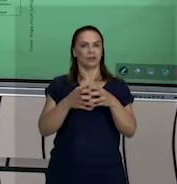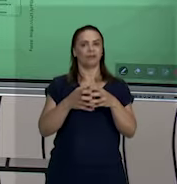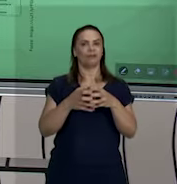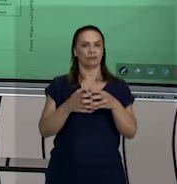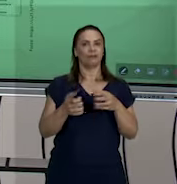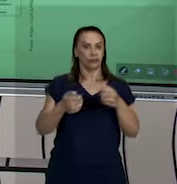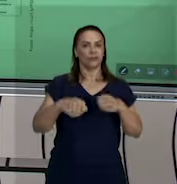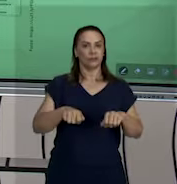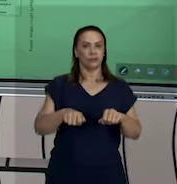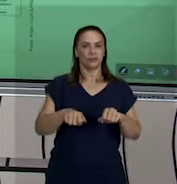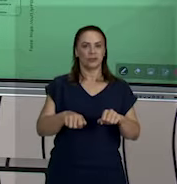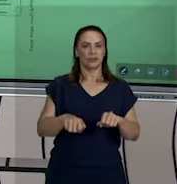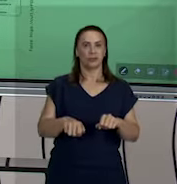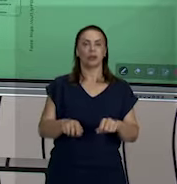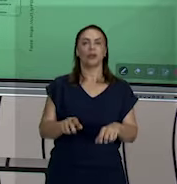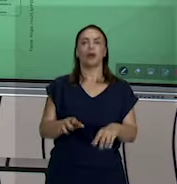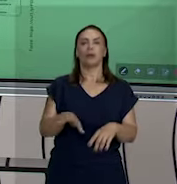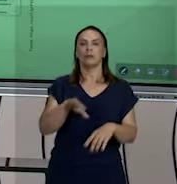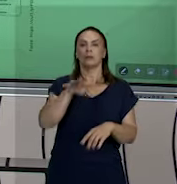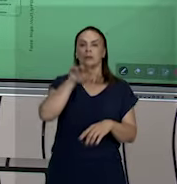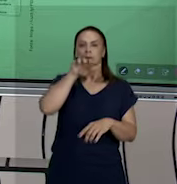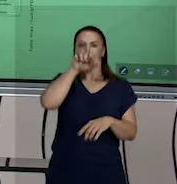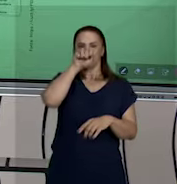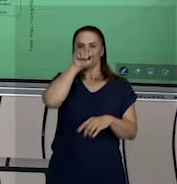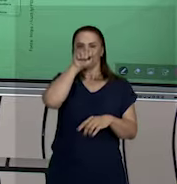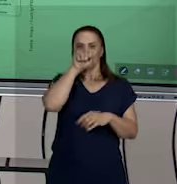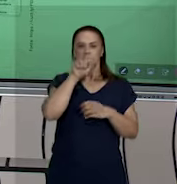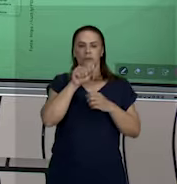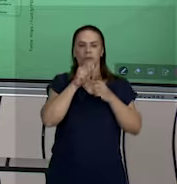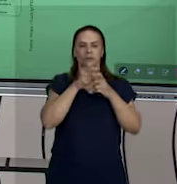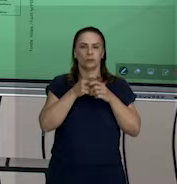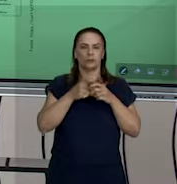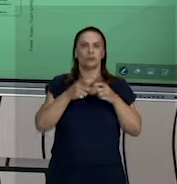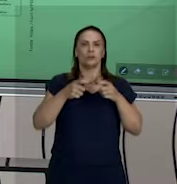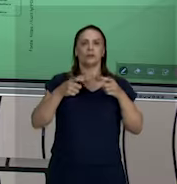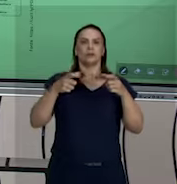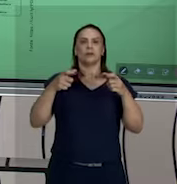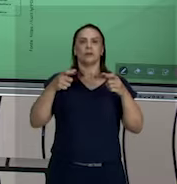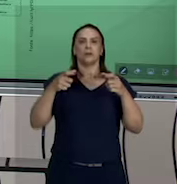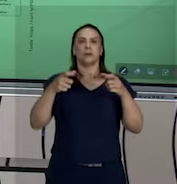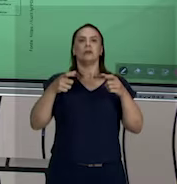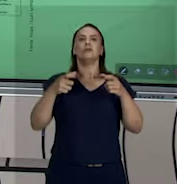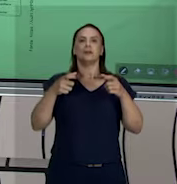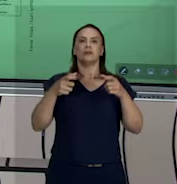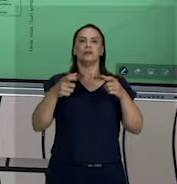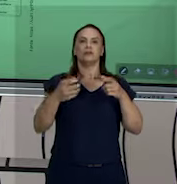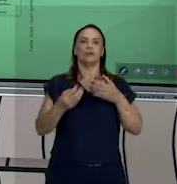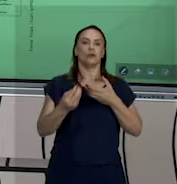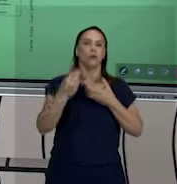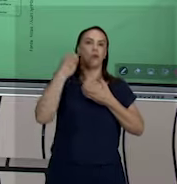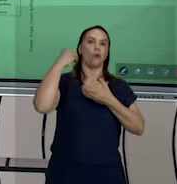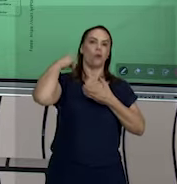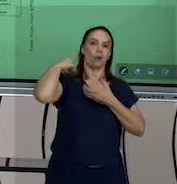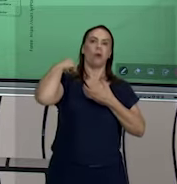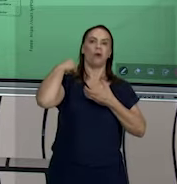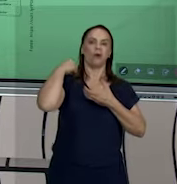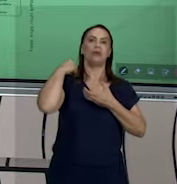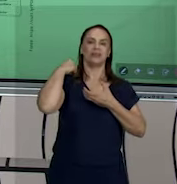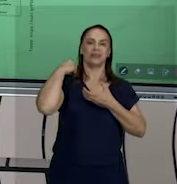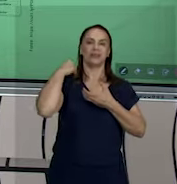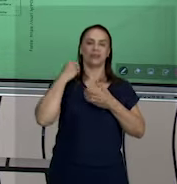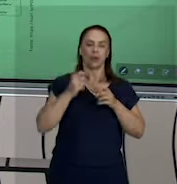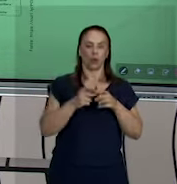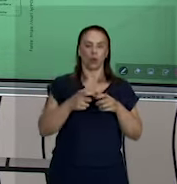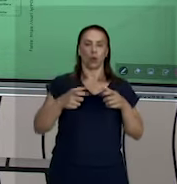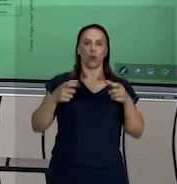gente respira, ela vai aumentar de tamanho, né? Quando você manda o ar para dentro dos seus pulmões, ela aumenta, e